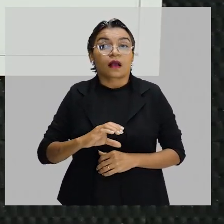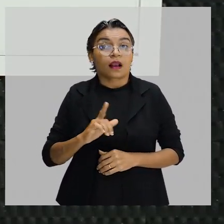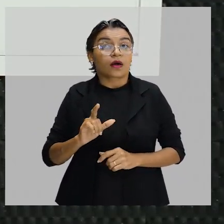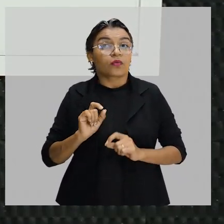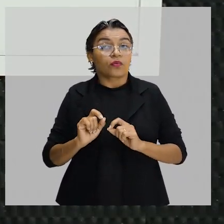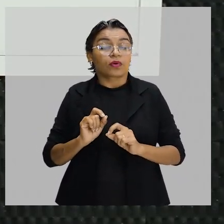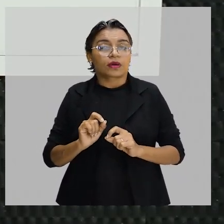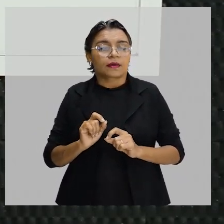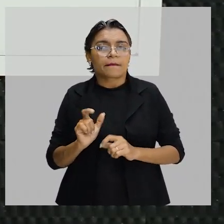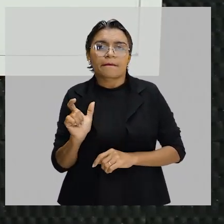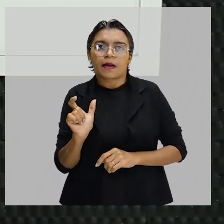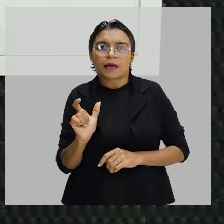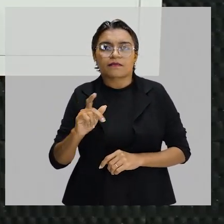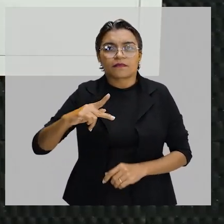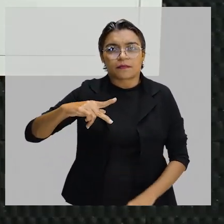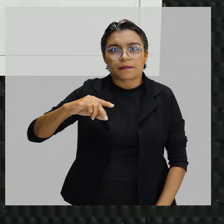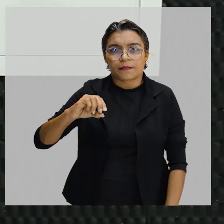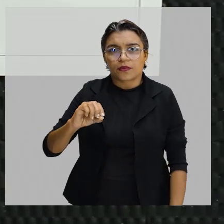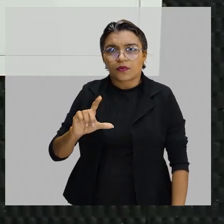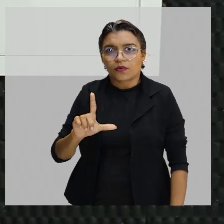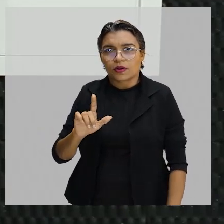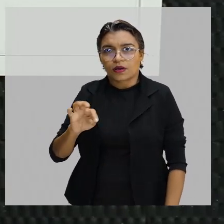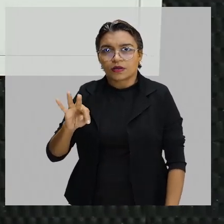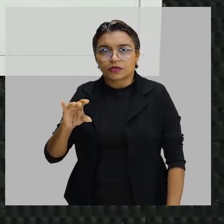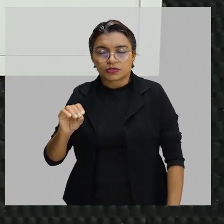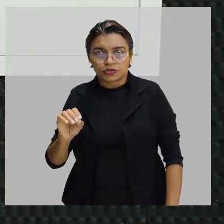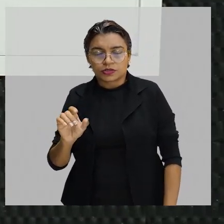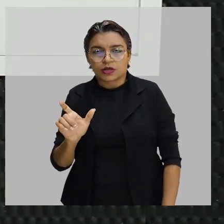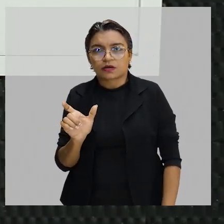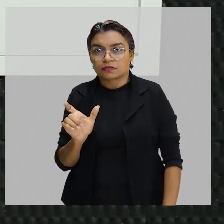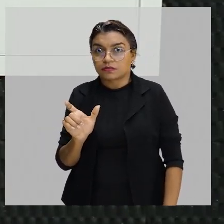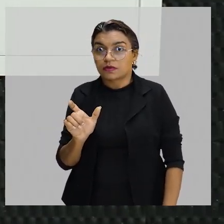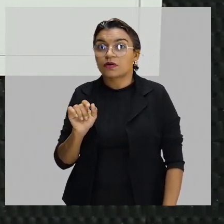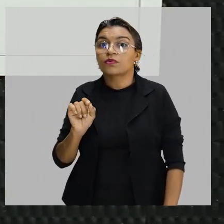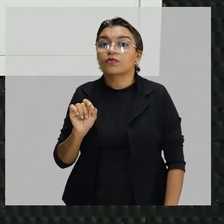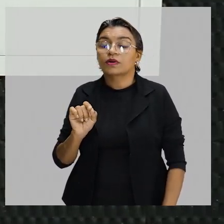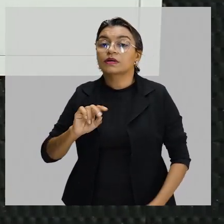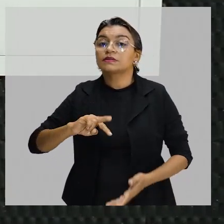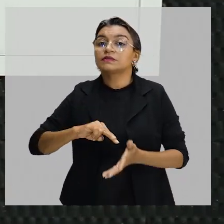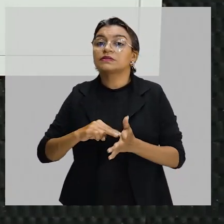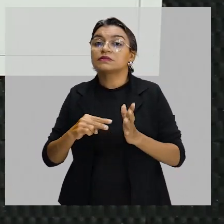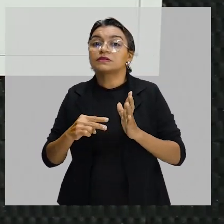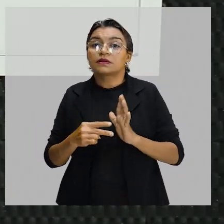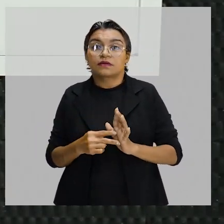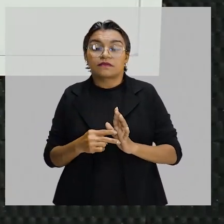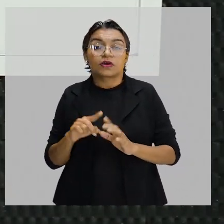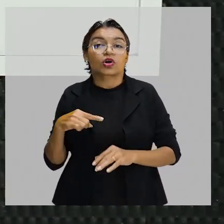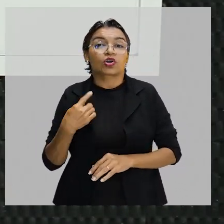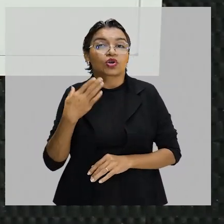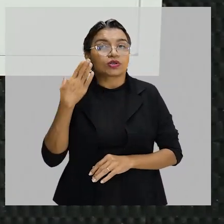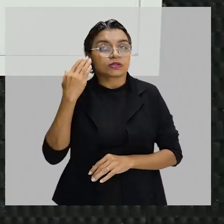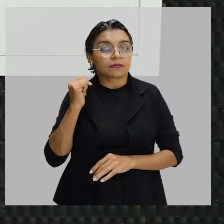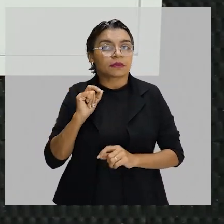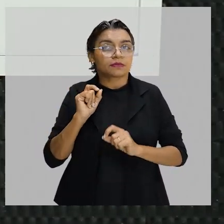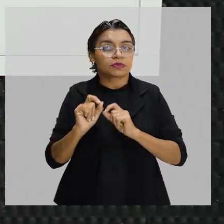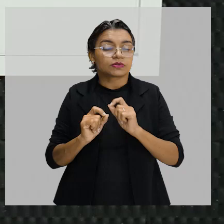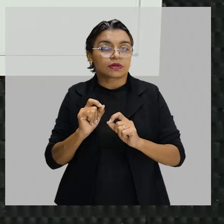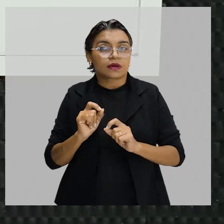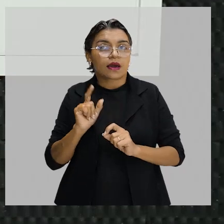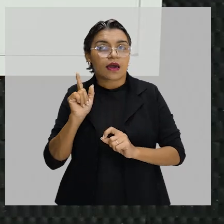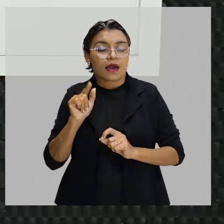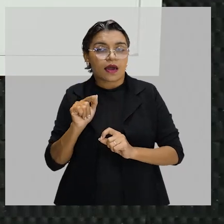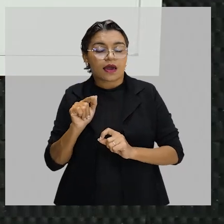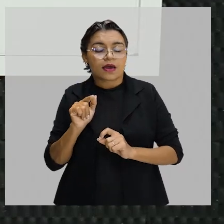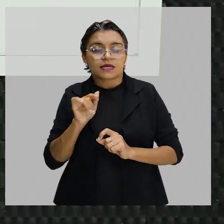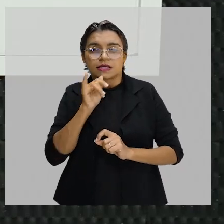colocamos o termo política, nós estamos colocando daquilo que nós sabemos muito bem, que trata da vida